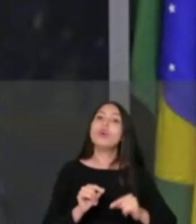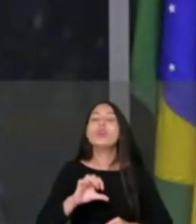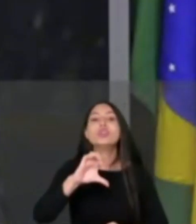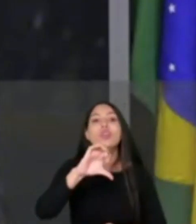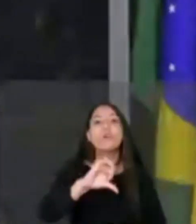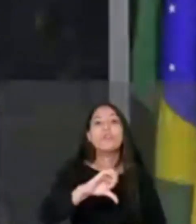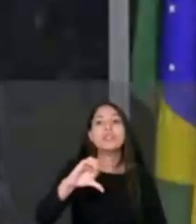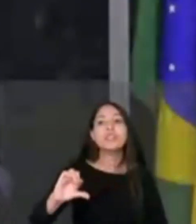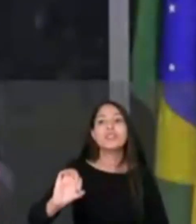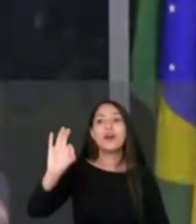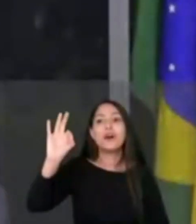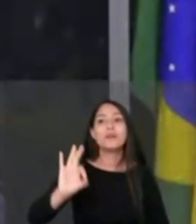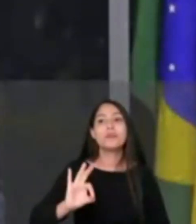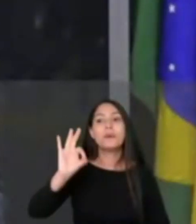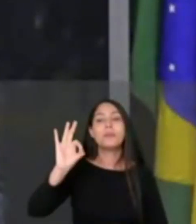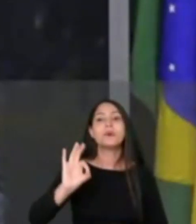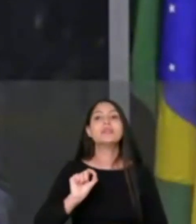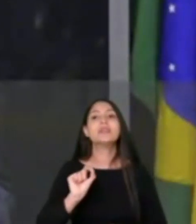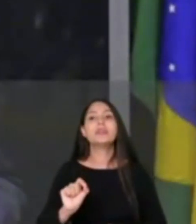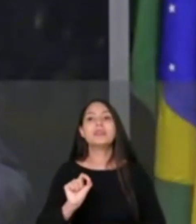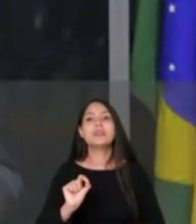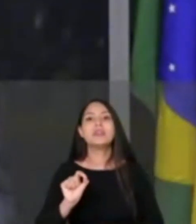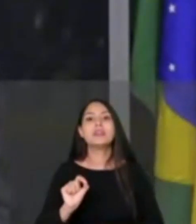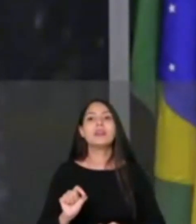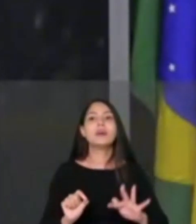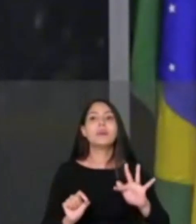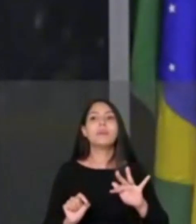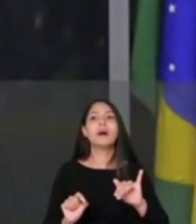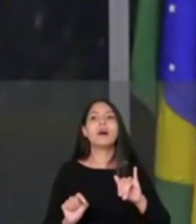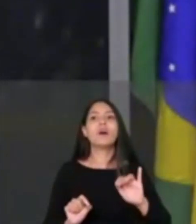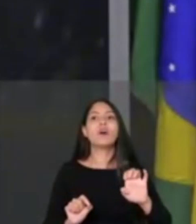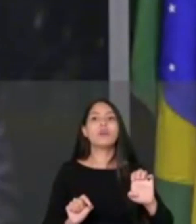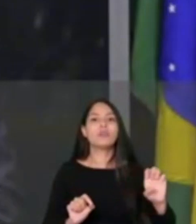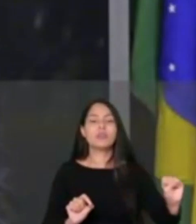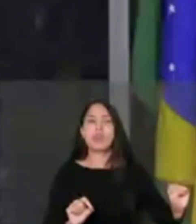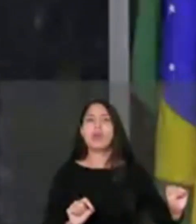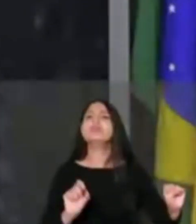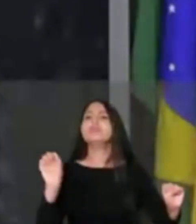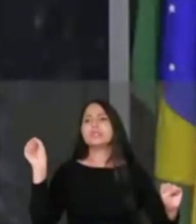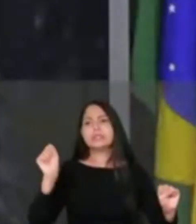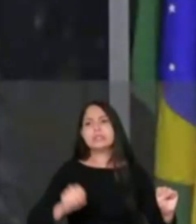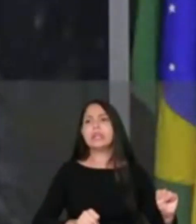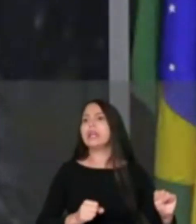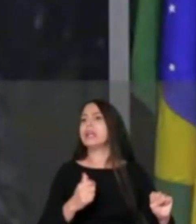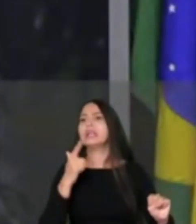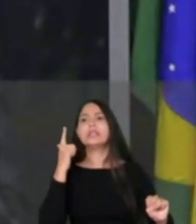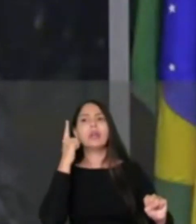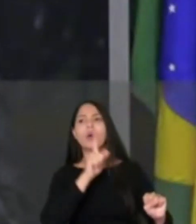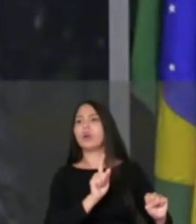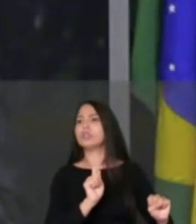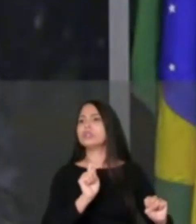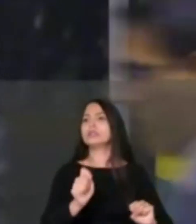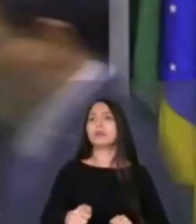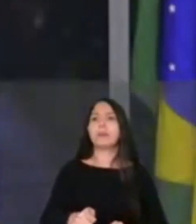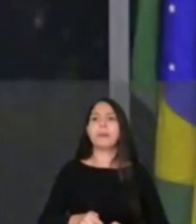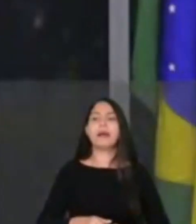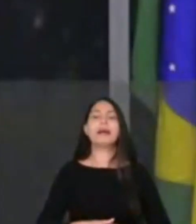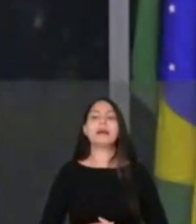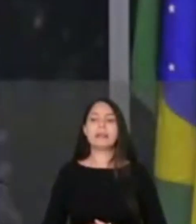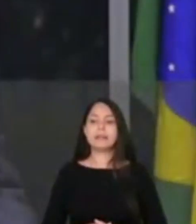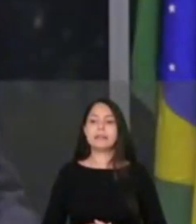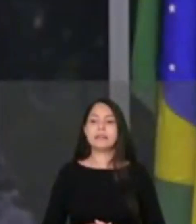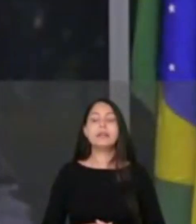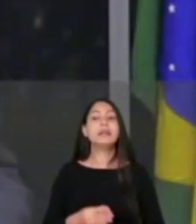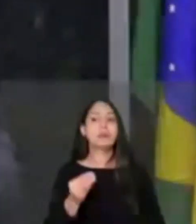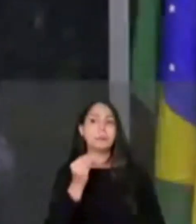principal para os inadimplentes do FIES, que sim, por algum motivo, não puderam pagar no passado e poderiam sim